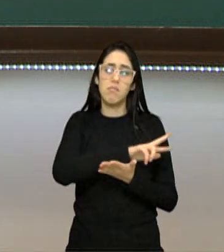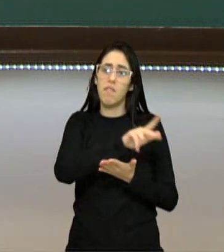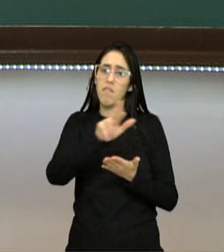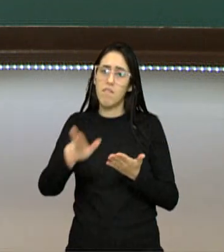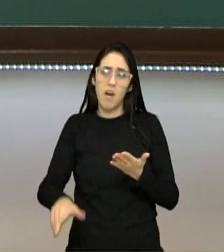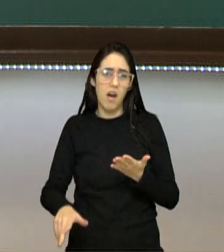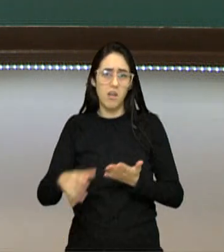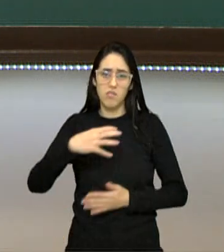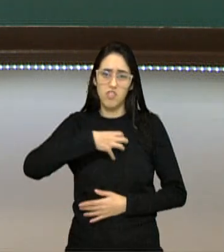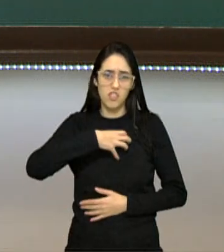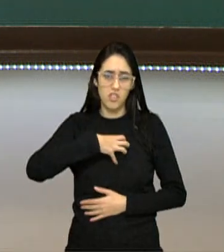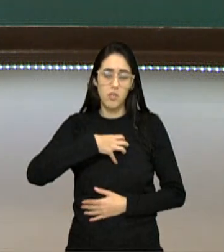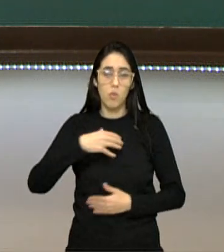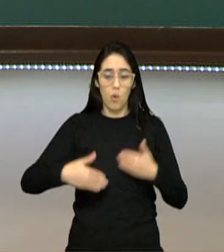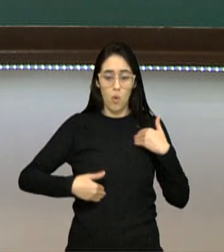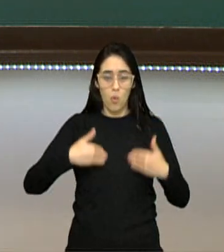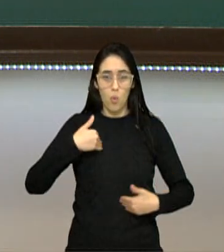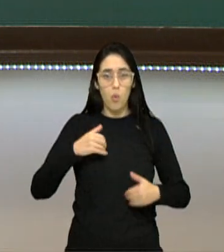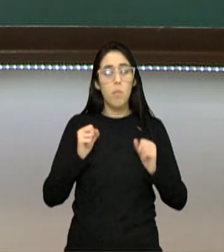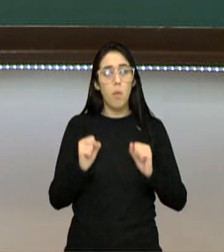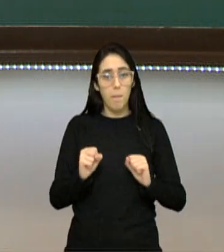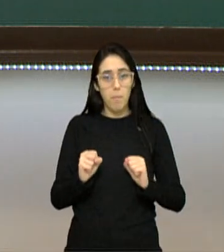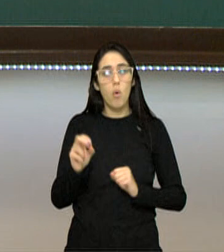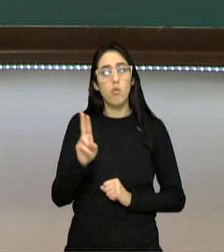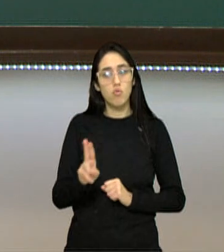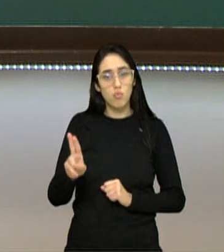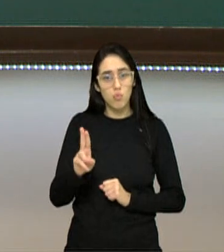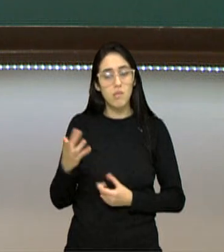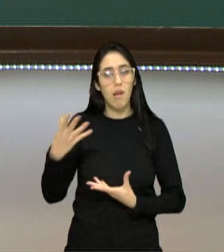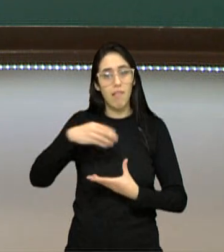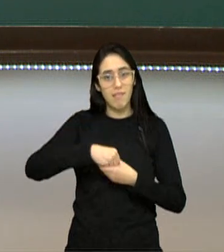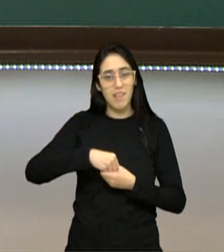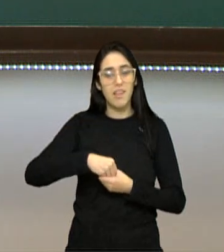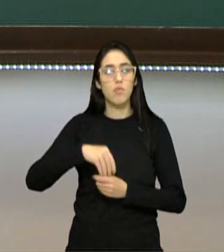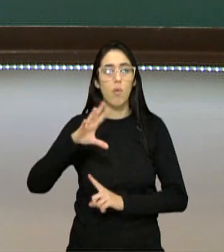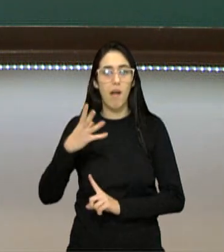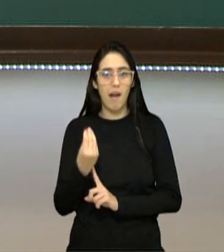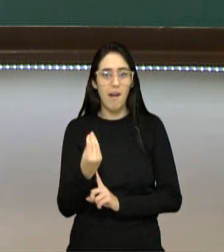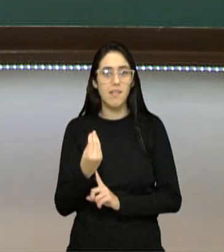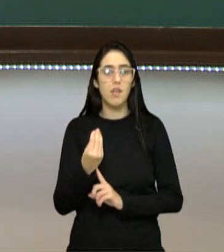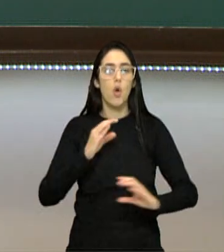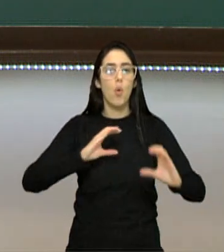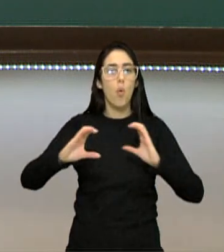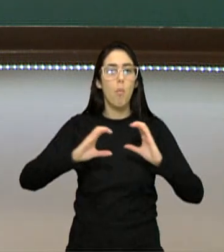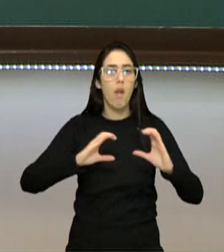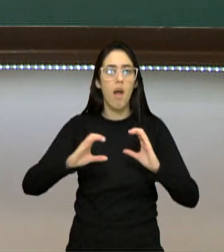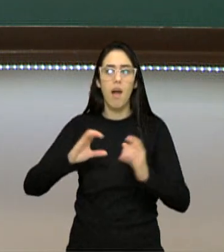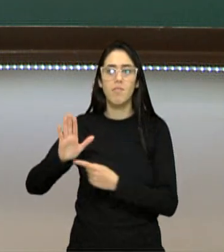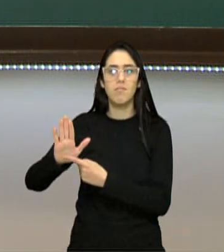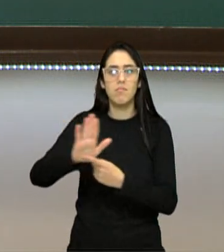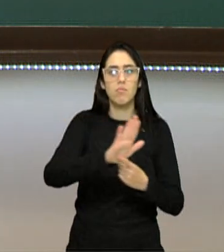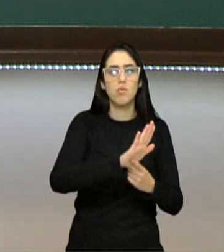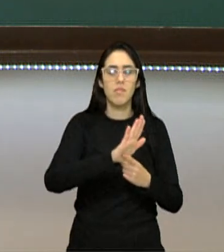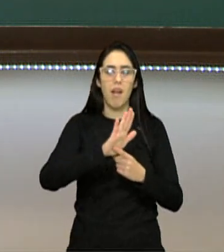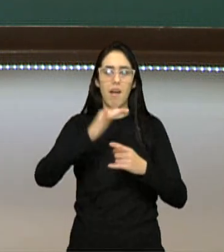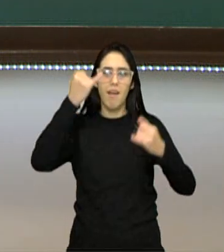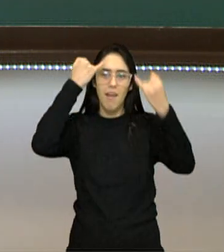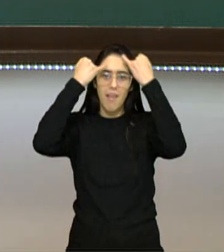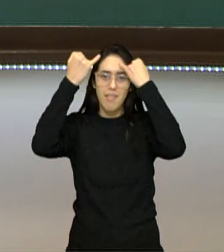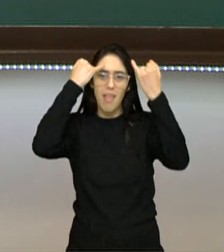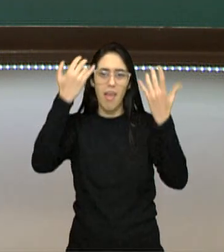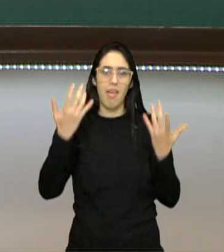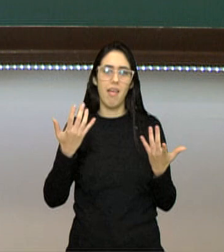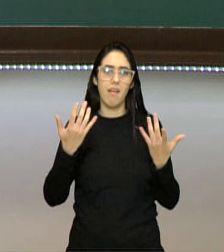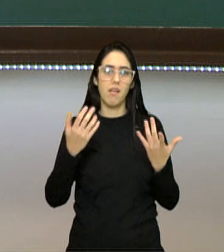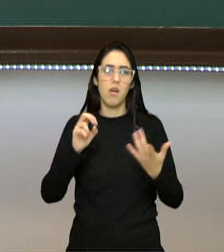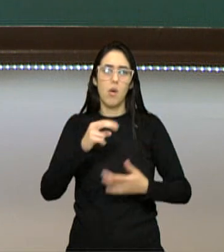O corpo pode ser usado dentro da arte para comunicar ideias, se manifestar contra algo que